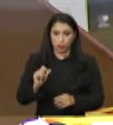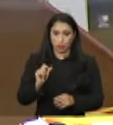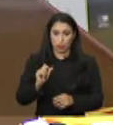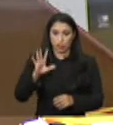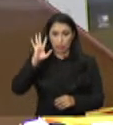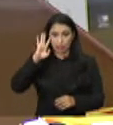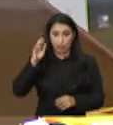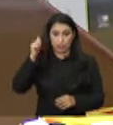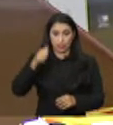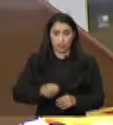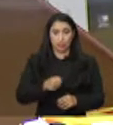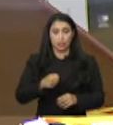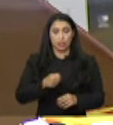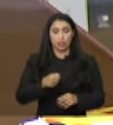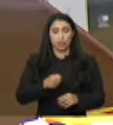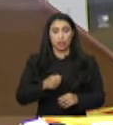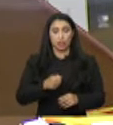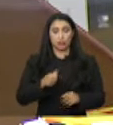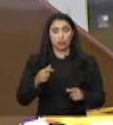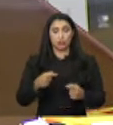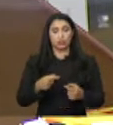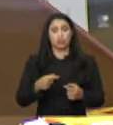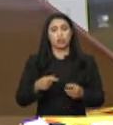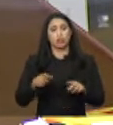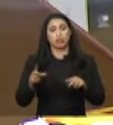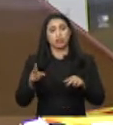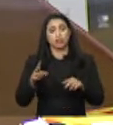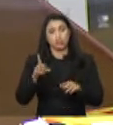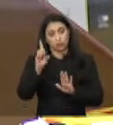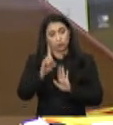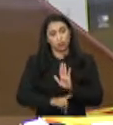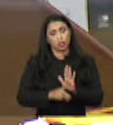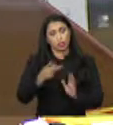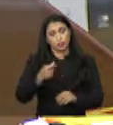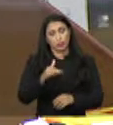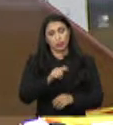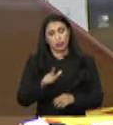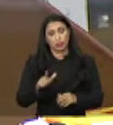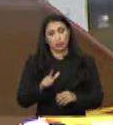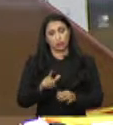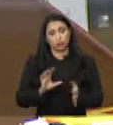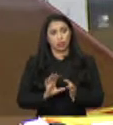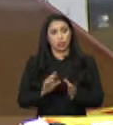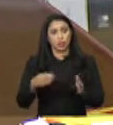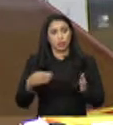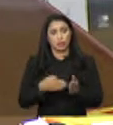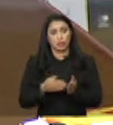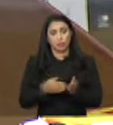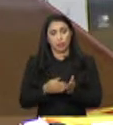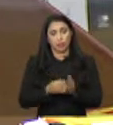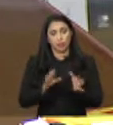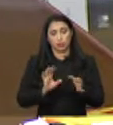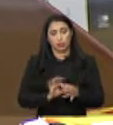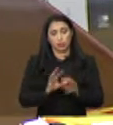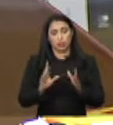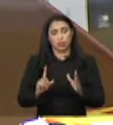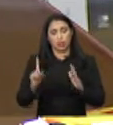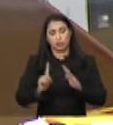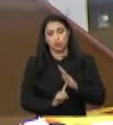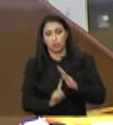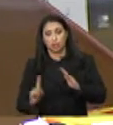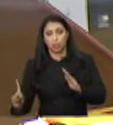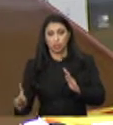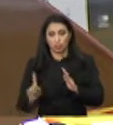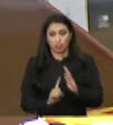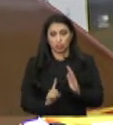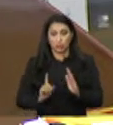aplicações de privação de liberdade de IV ou seja o direito penal mas sempre com a devida vênia creio que